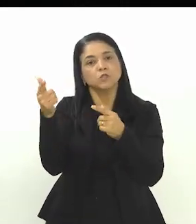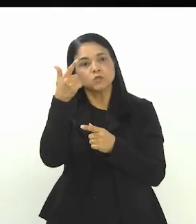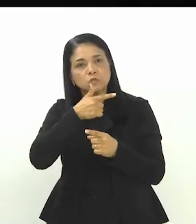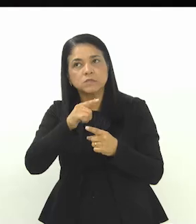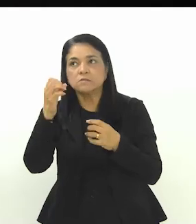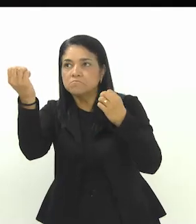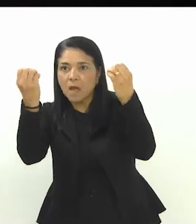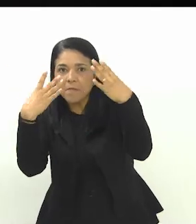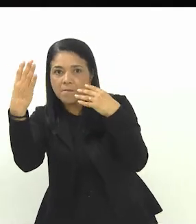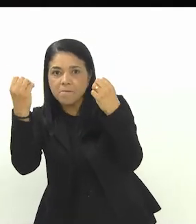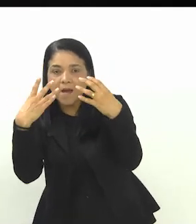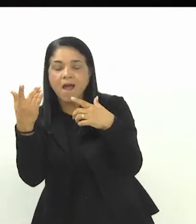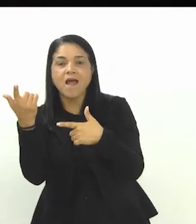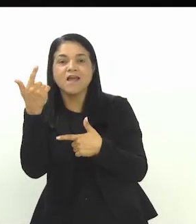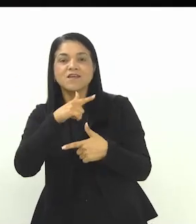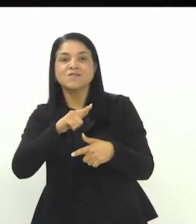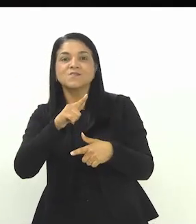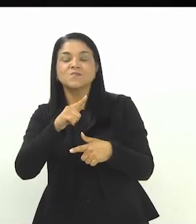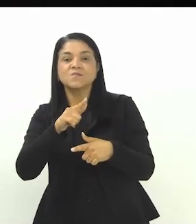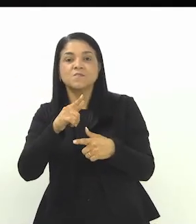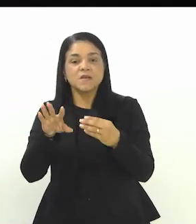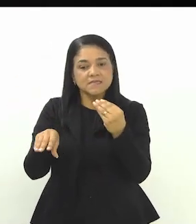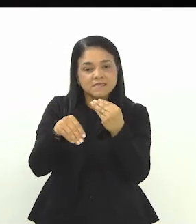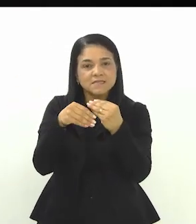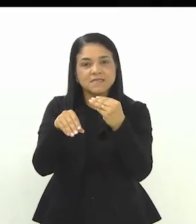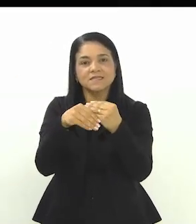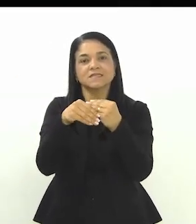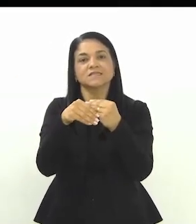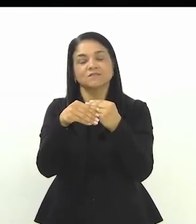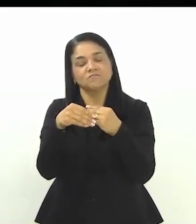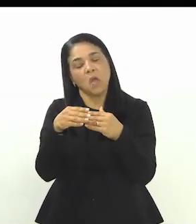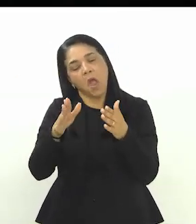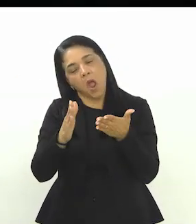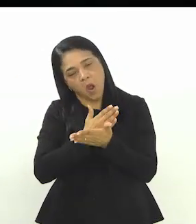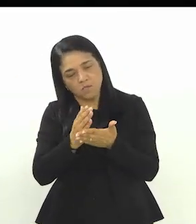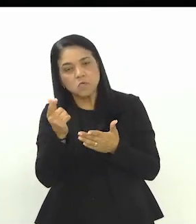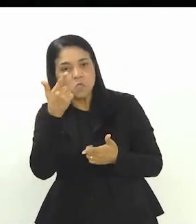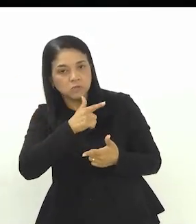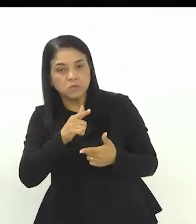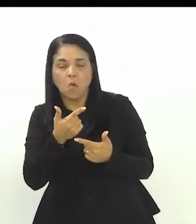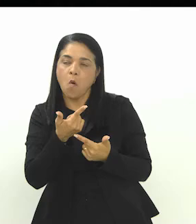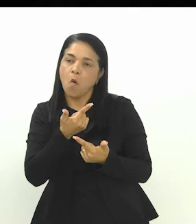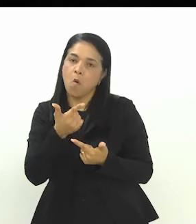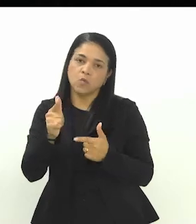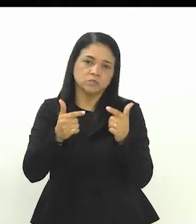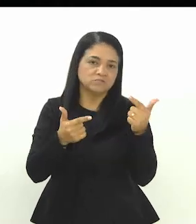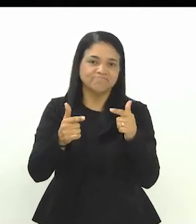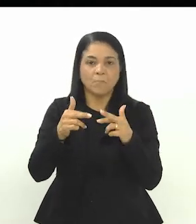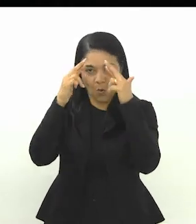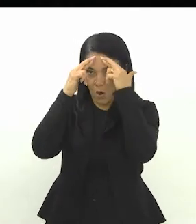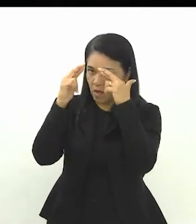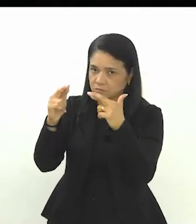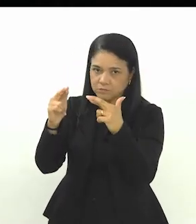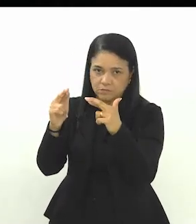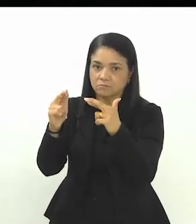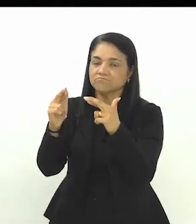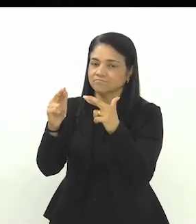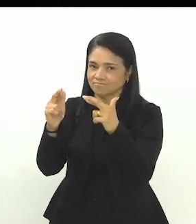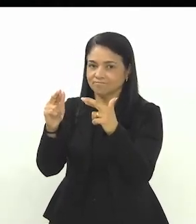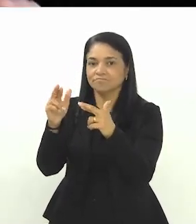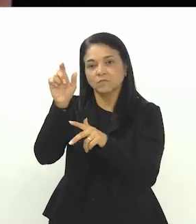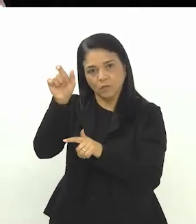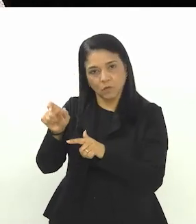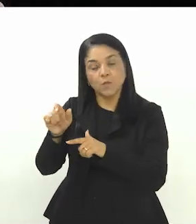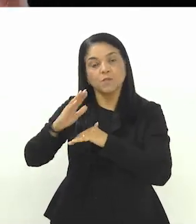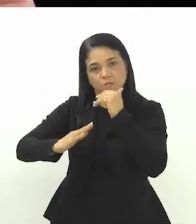pode ganhar nesse recurso para tentar inserir. Algumas eu consigo inserir, outras a gente respeita, mas a